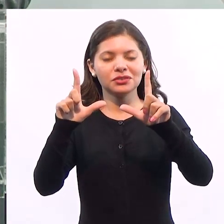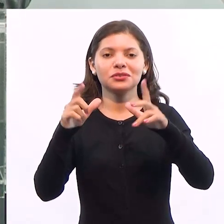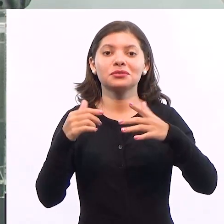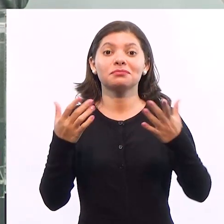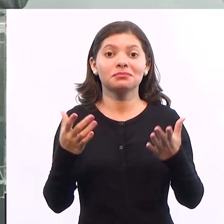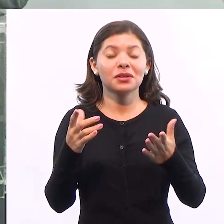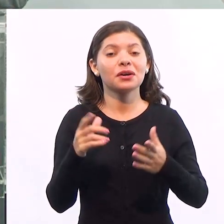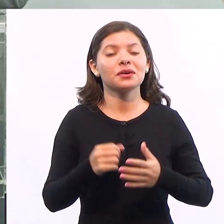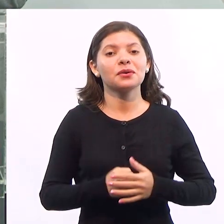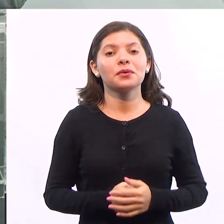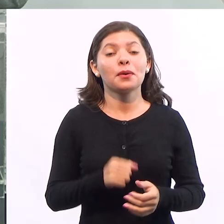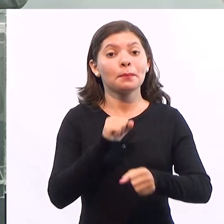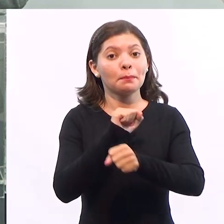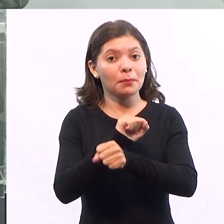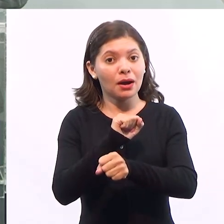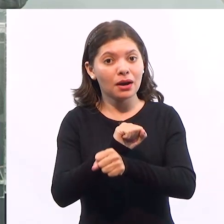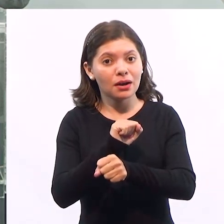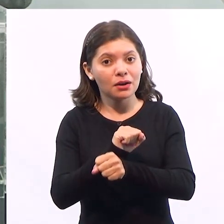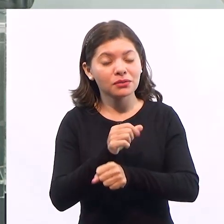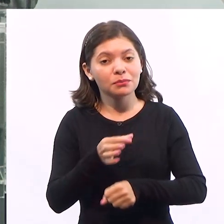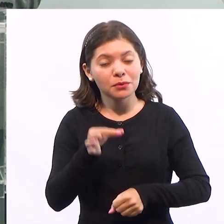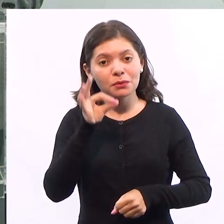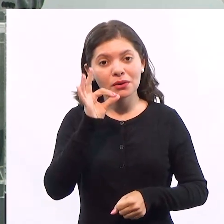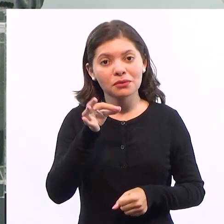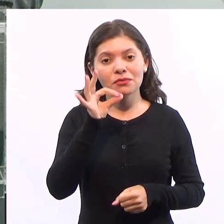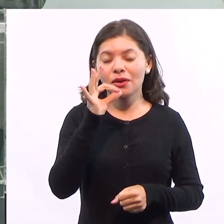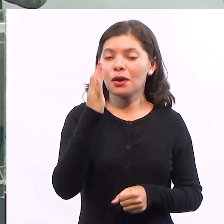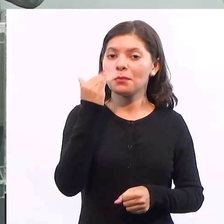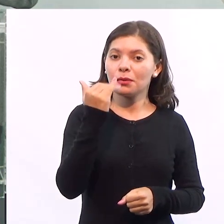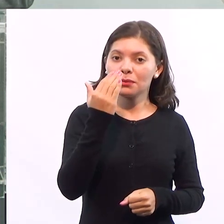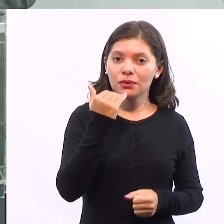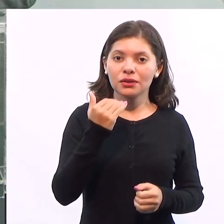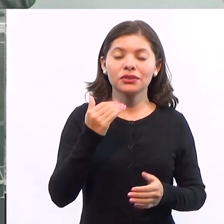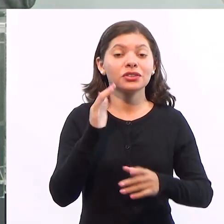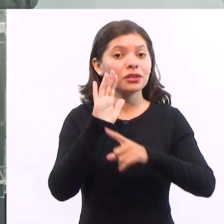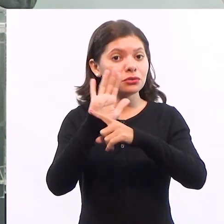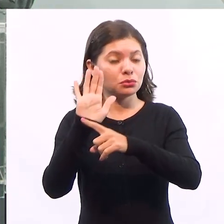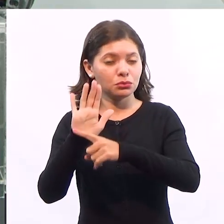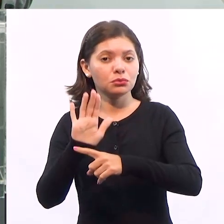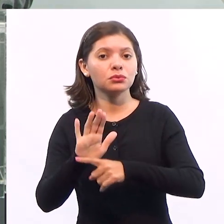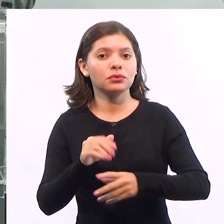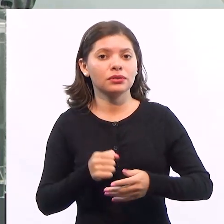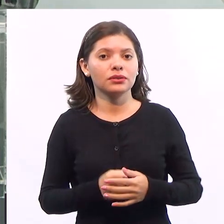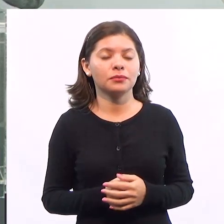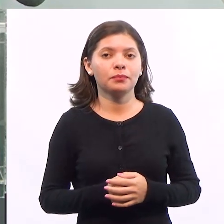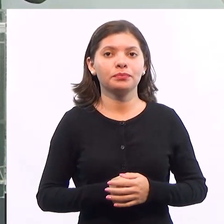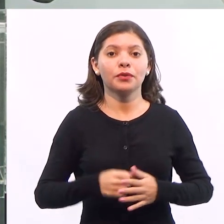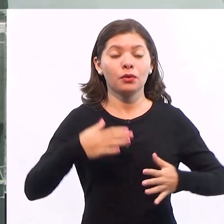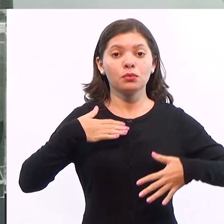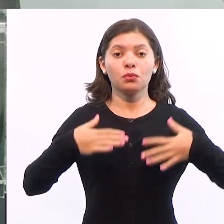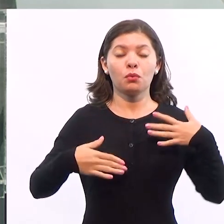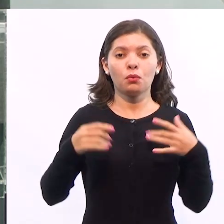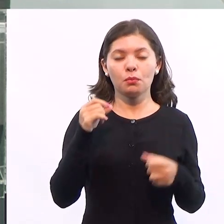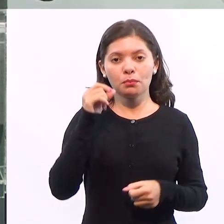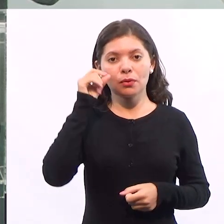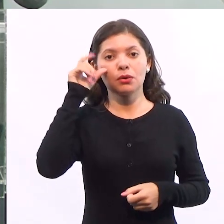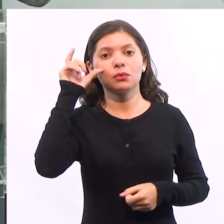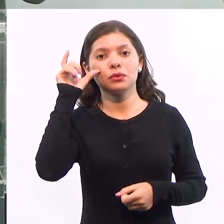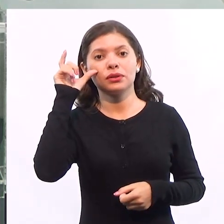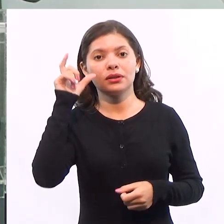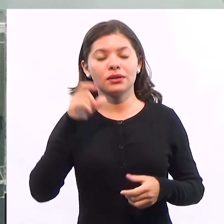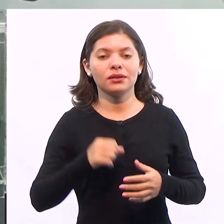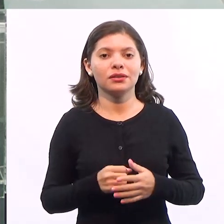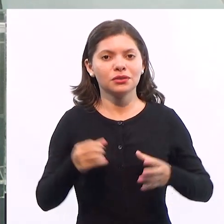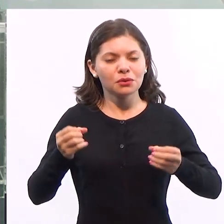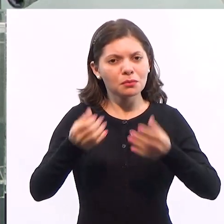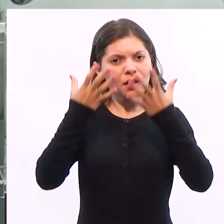assistindo essa aula, essa videoaula. Dá uma pausa aí, vai lá, pega um café, pega um lanche para você, isso aí te ajuda, né, o teu organismo